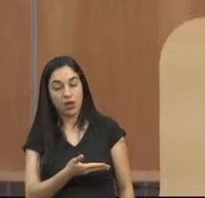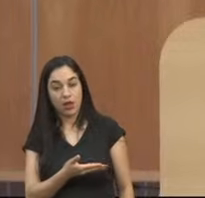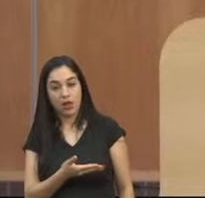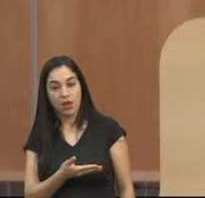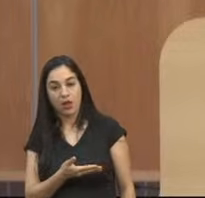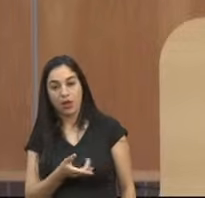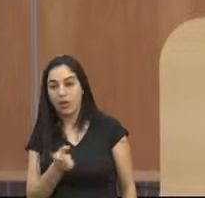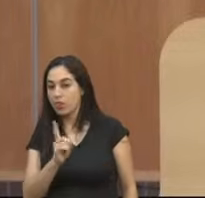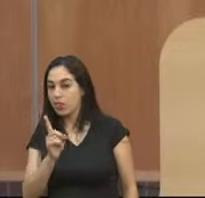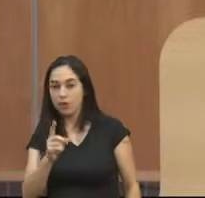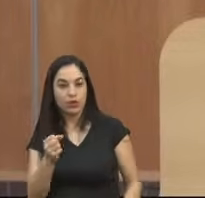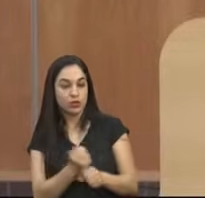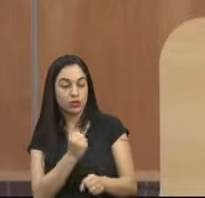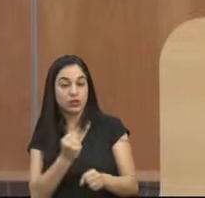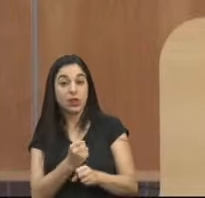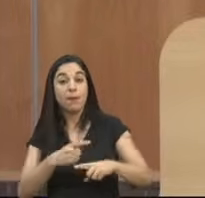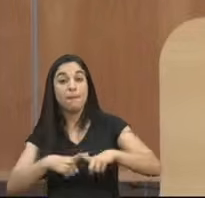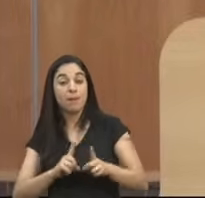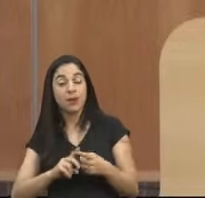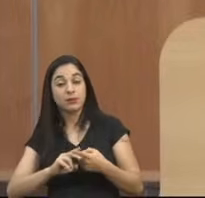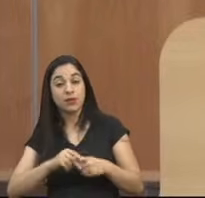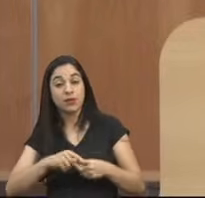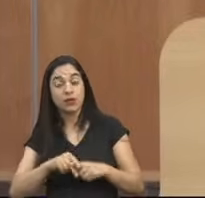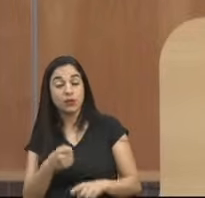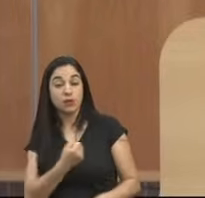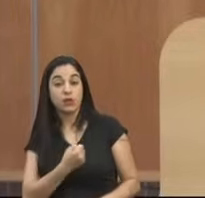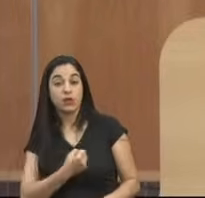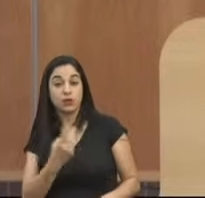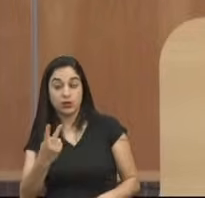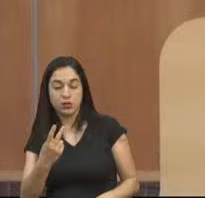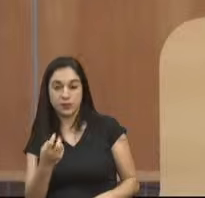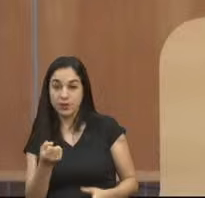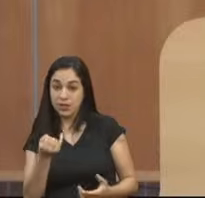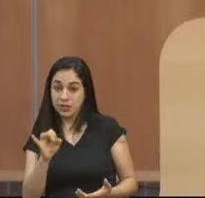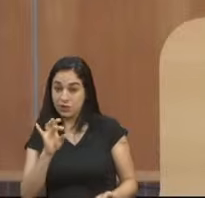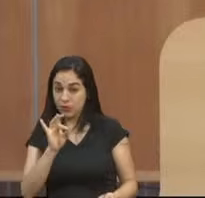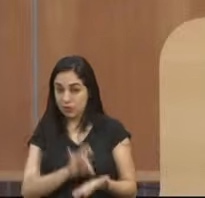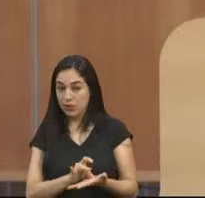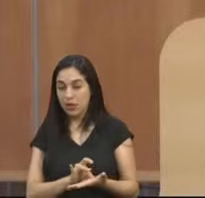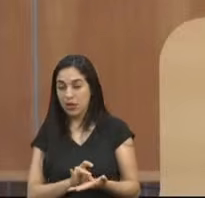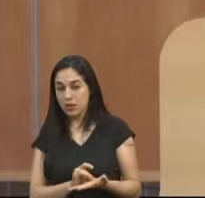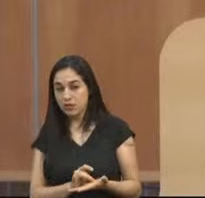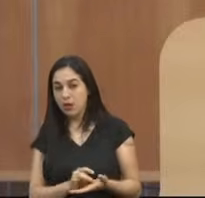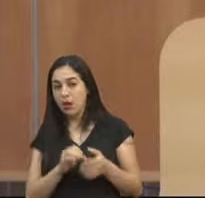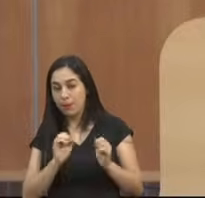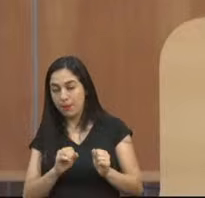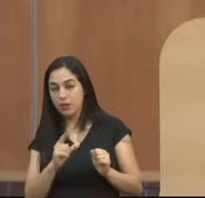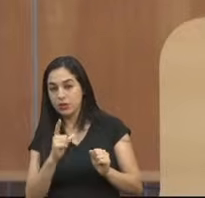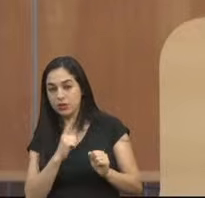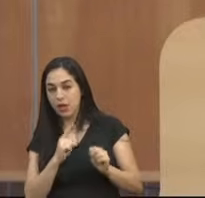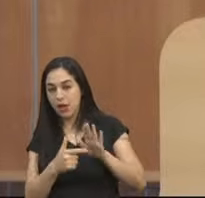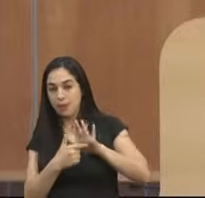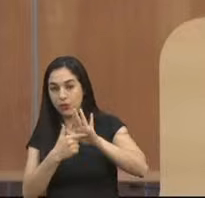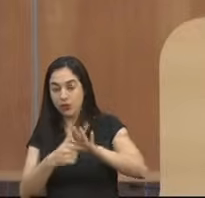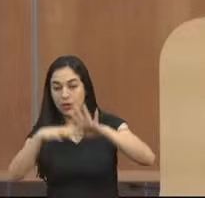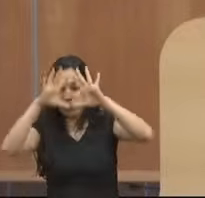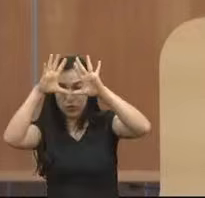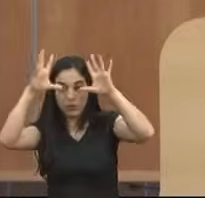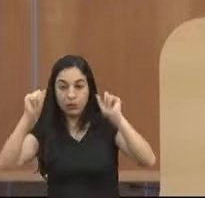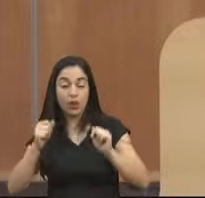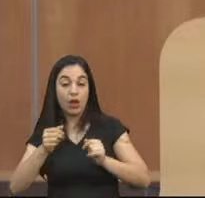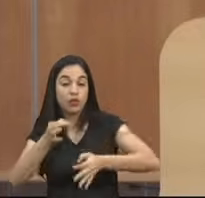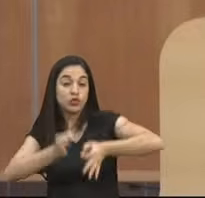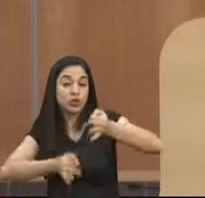não é de construção, mas de manutenção? Se for de fato esse código aqui, isso pode dar até apontamento no Tribunal de Contas. Isso é uma questão de